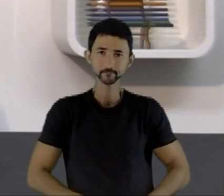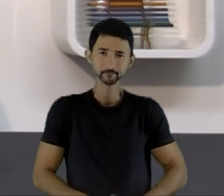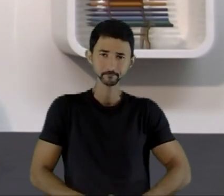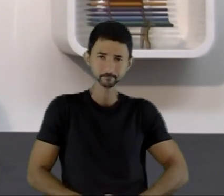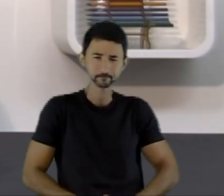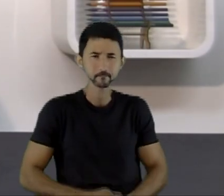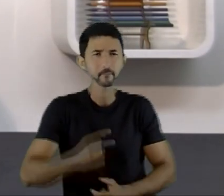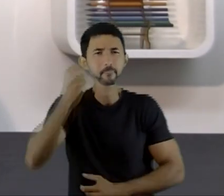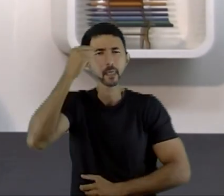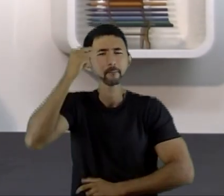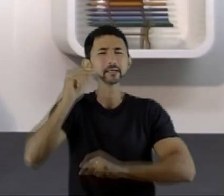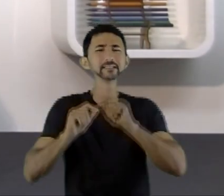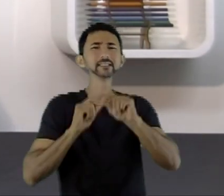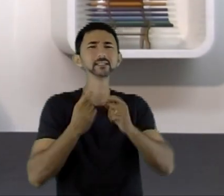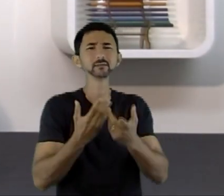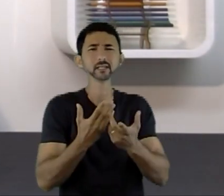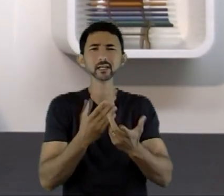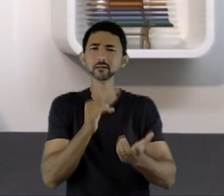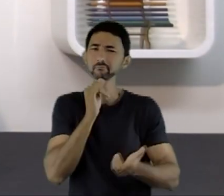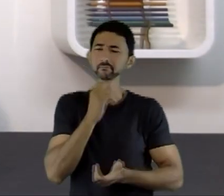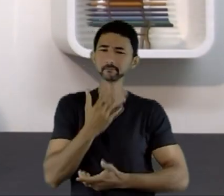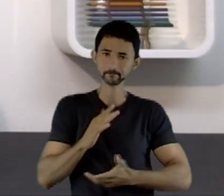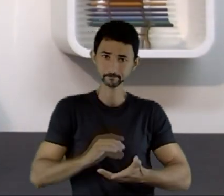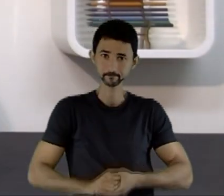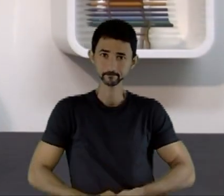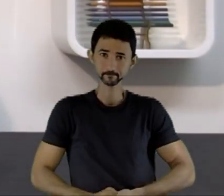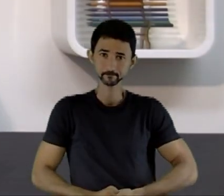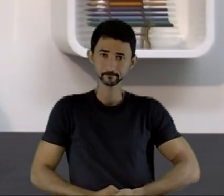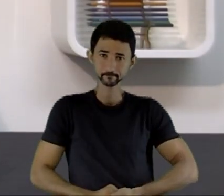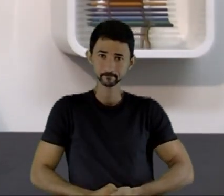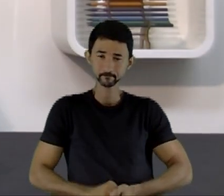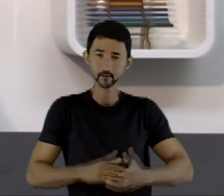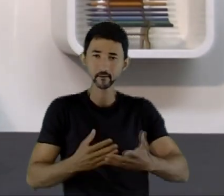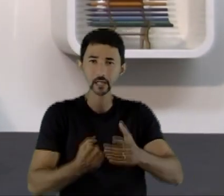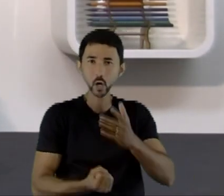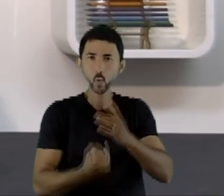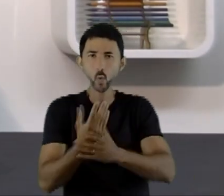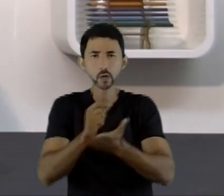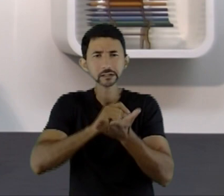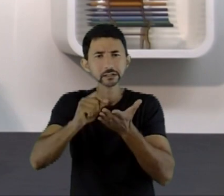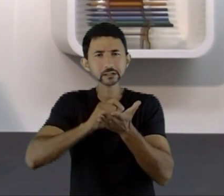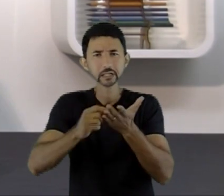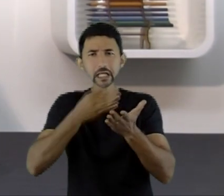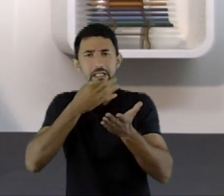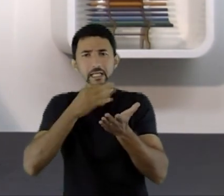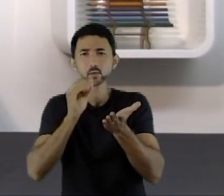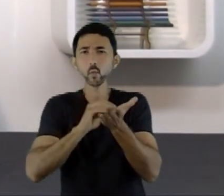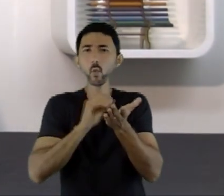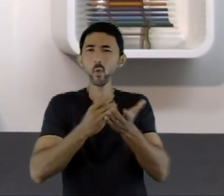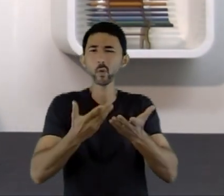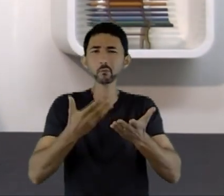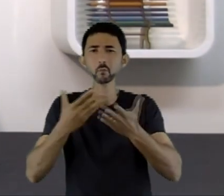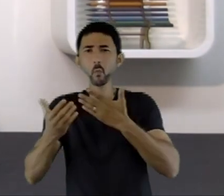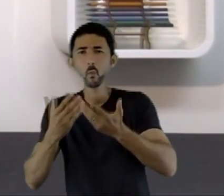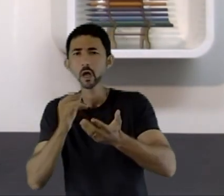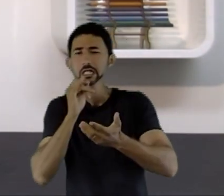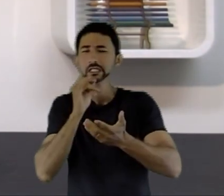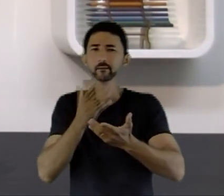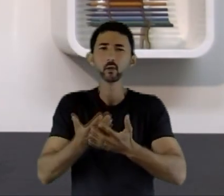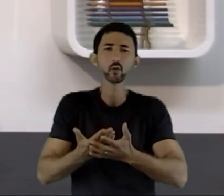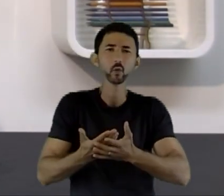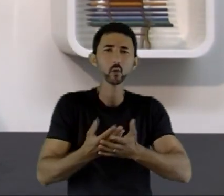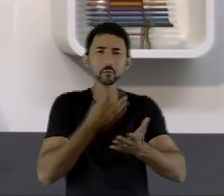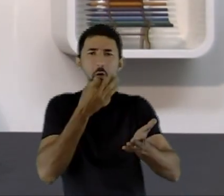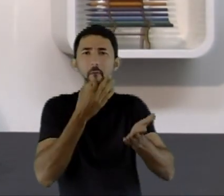gente pensar um pouquinho mais a respeito disso. Ora, quando você produz um texto opinativo, seja esse